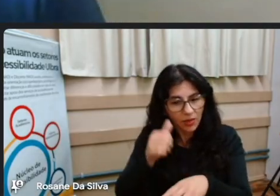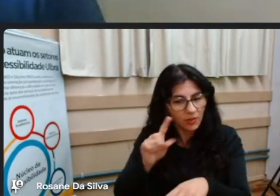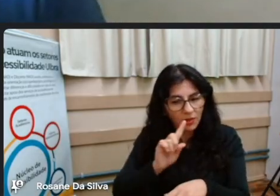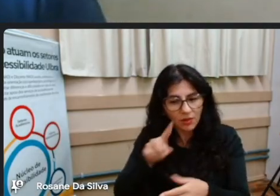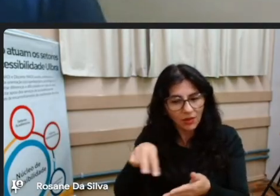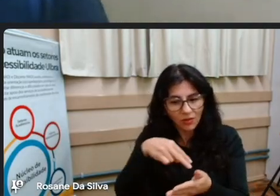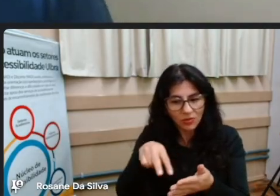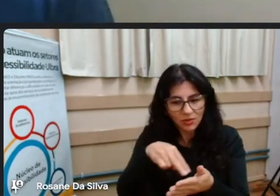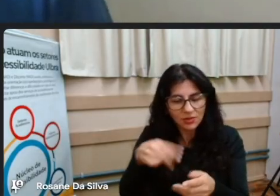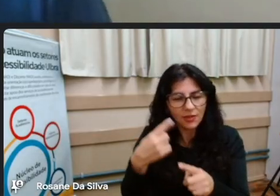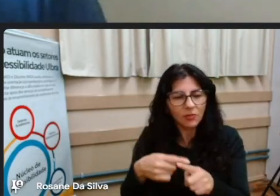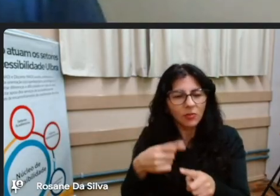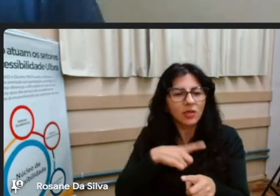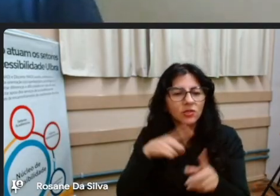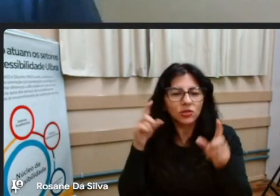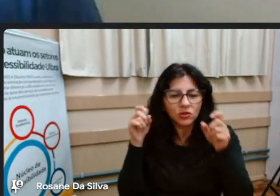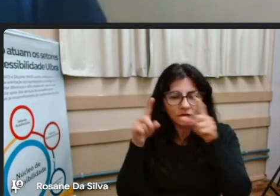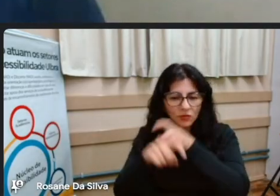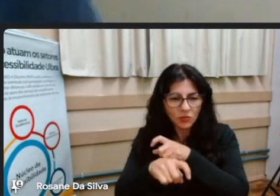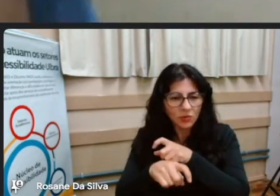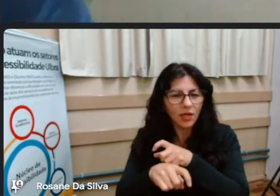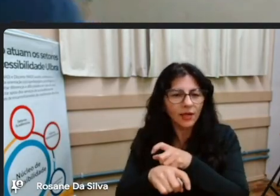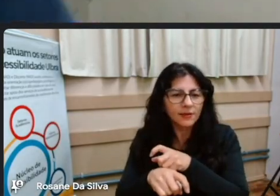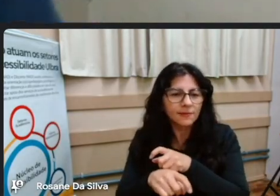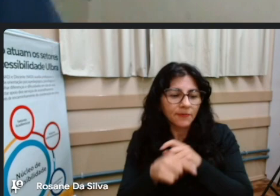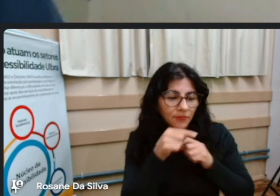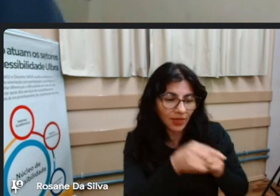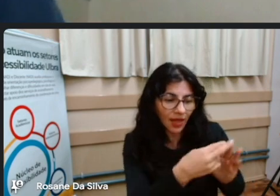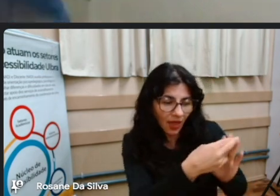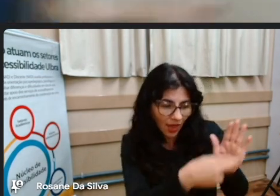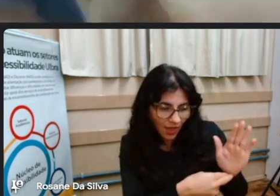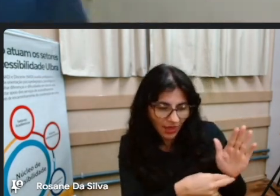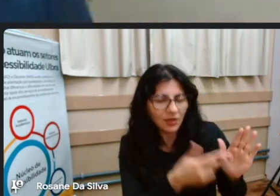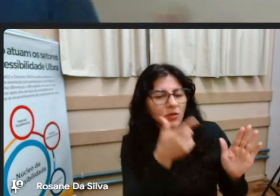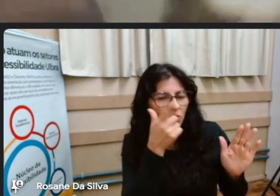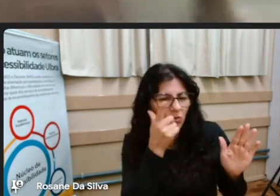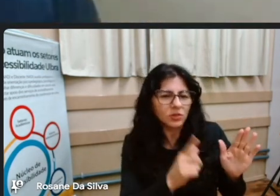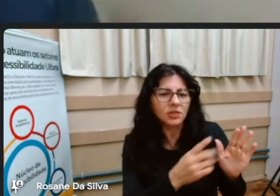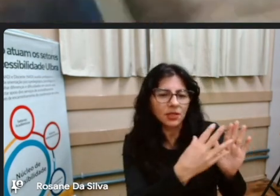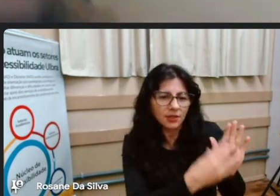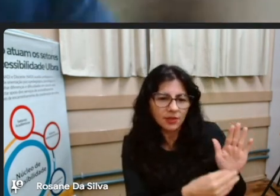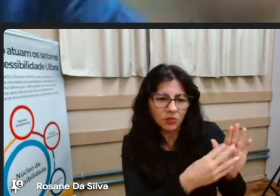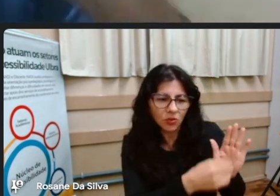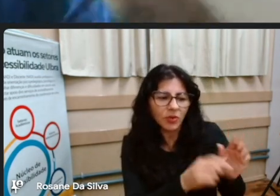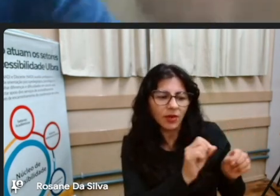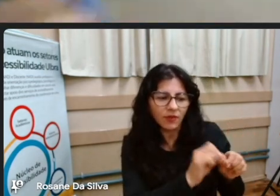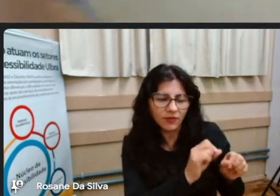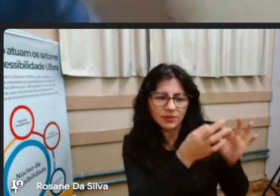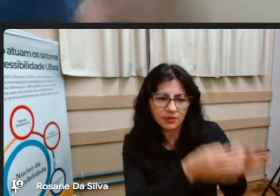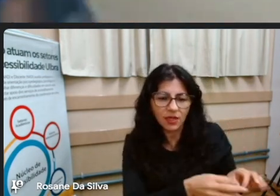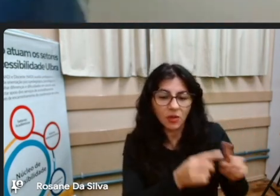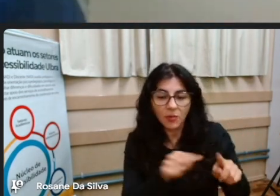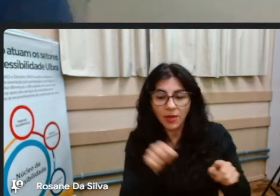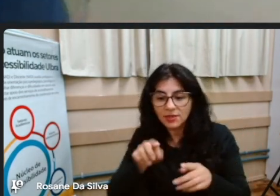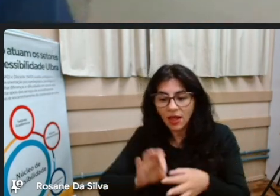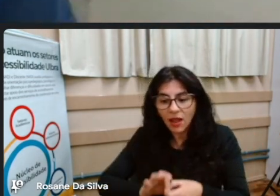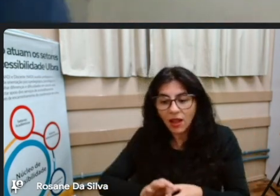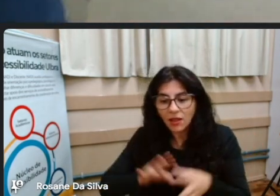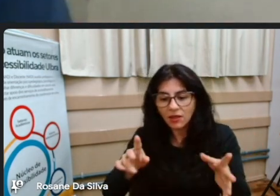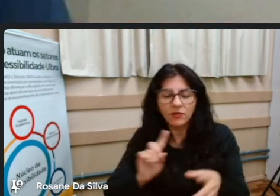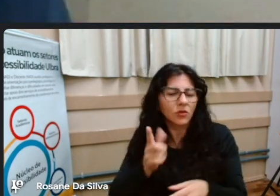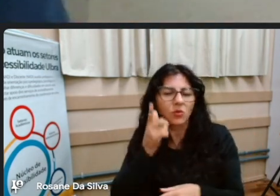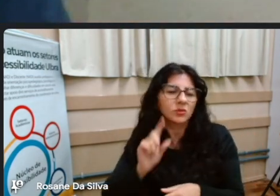não dançavam eles tinham dificuldade de operar no espontâneo na regra no código eles conseguiam repetir só que no